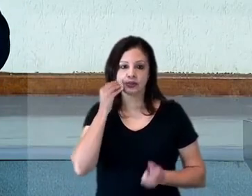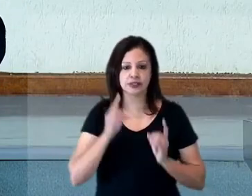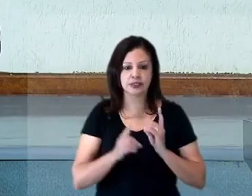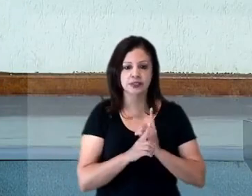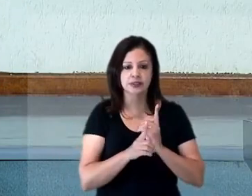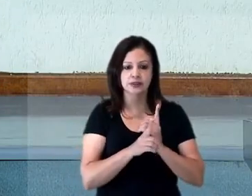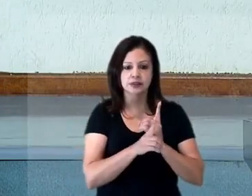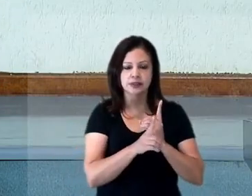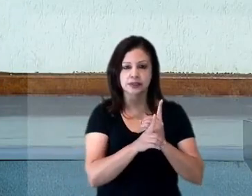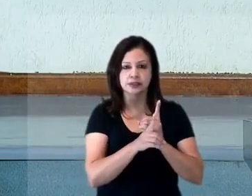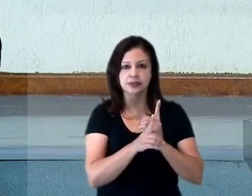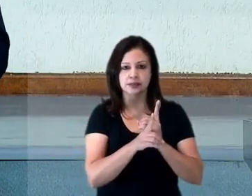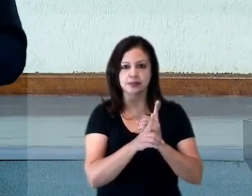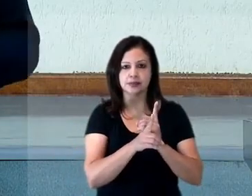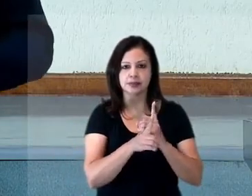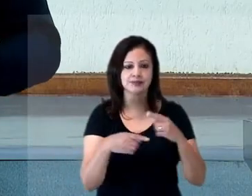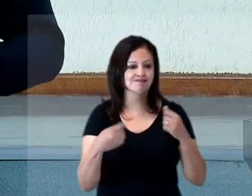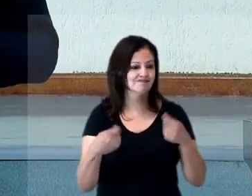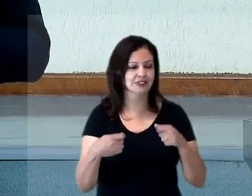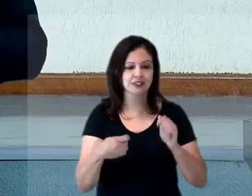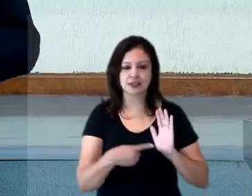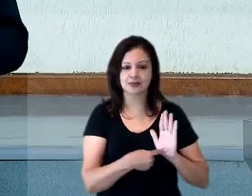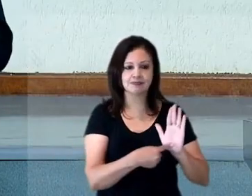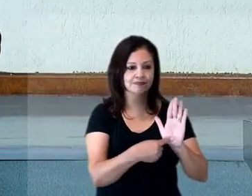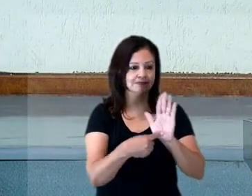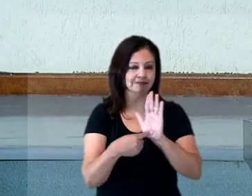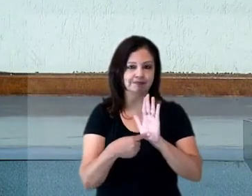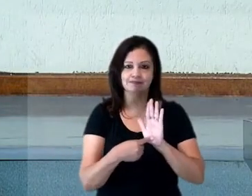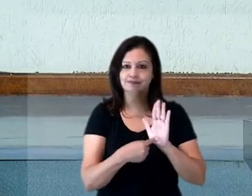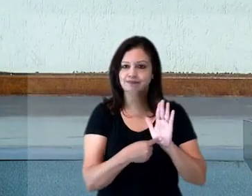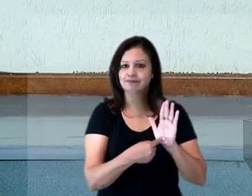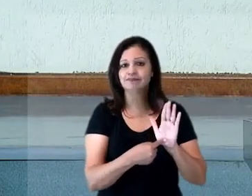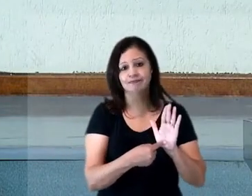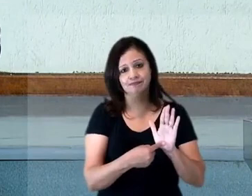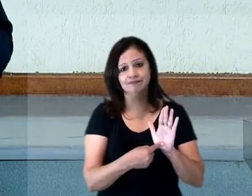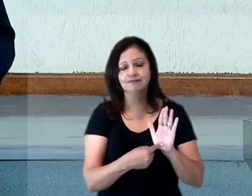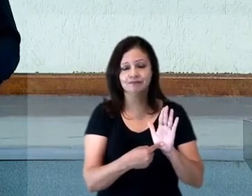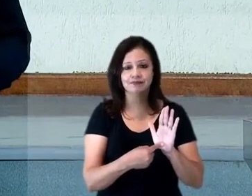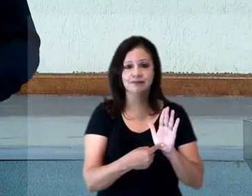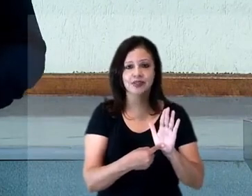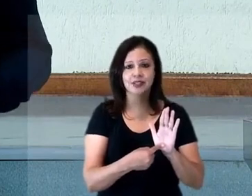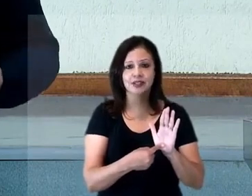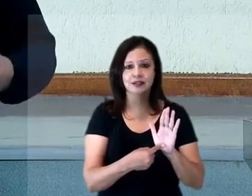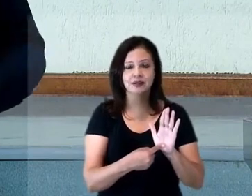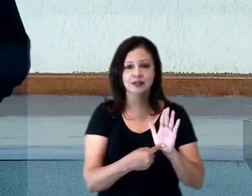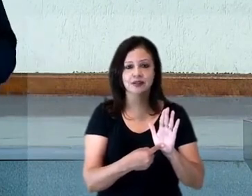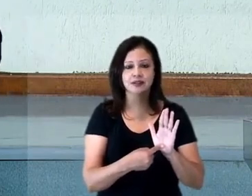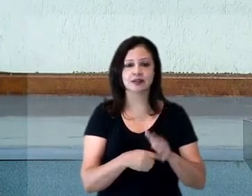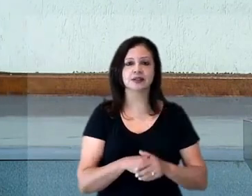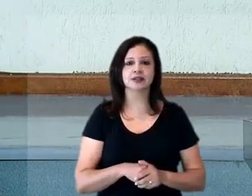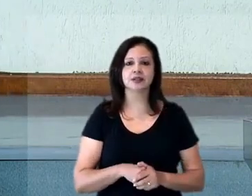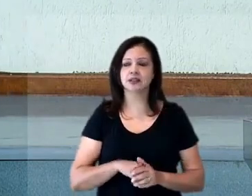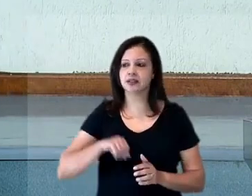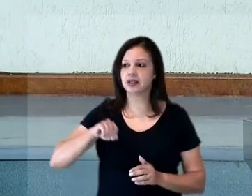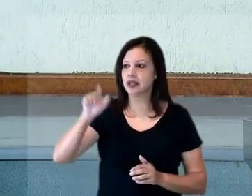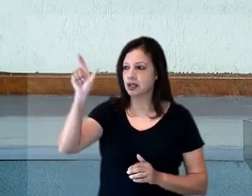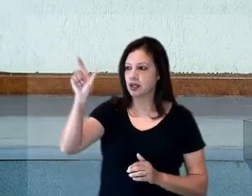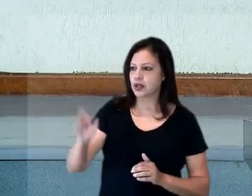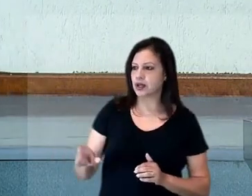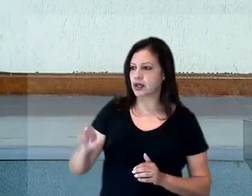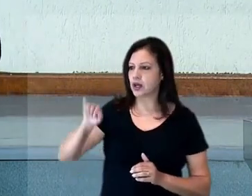forma muito evidente o contrário do que o Senhor esperava. Então, quando nós vemos a atitude de Judas,